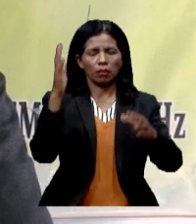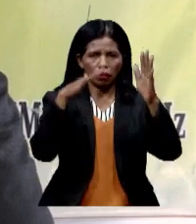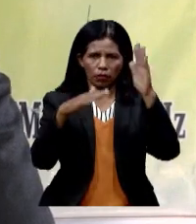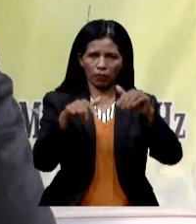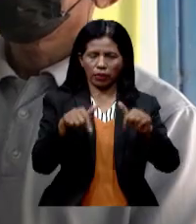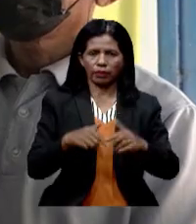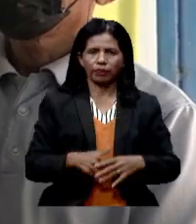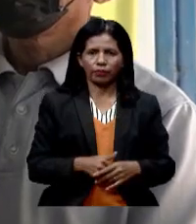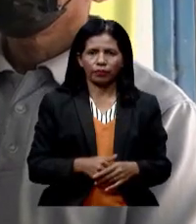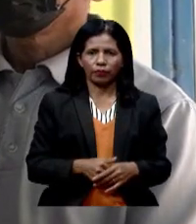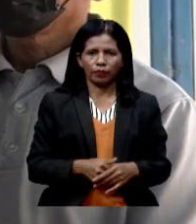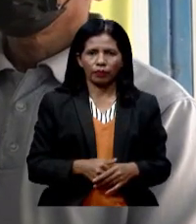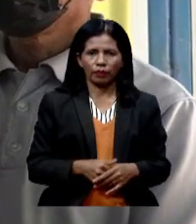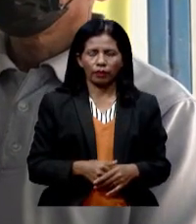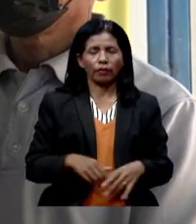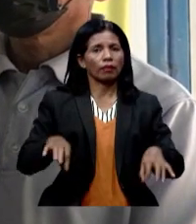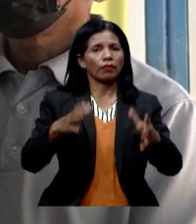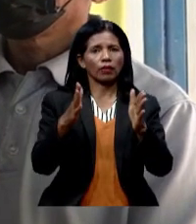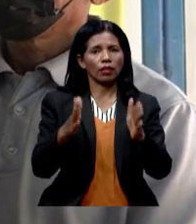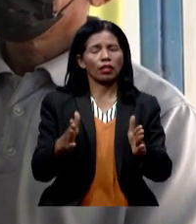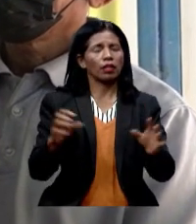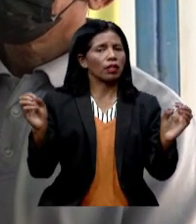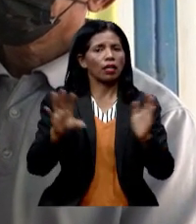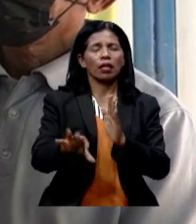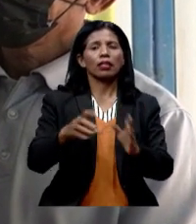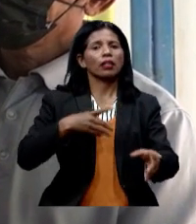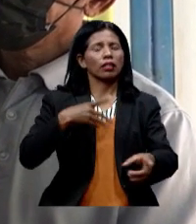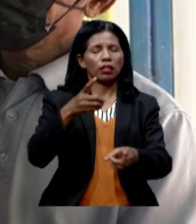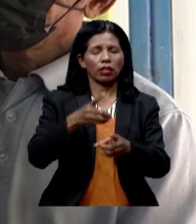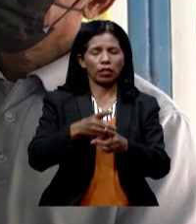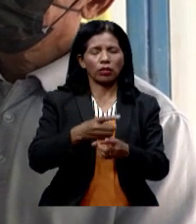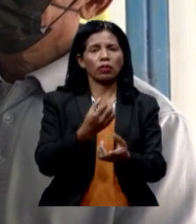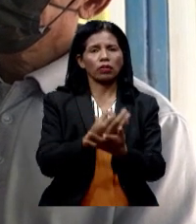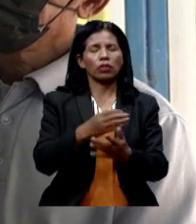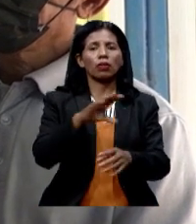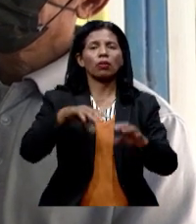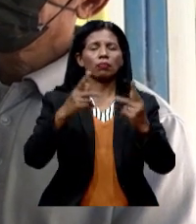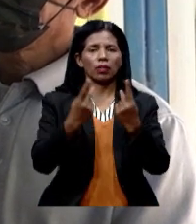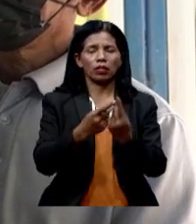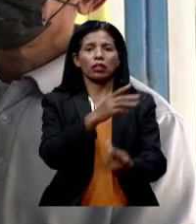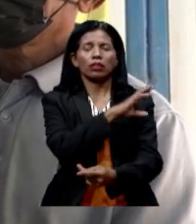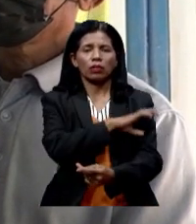problema. Total trabalhador ne bela hetang direito husi companhia segurança loro sae